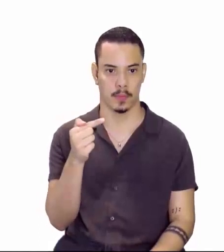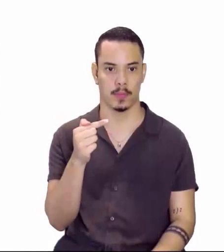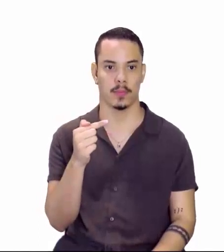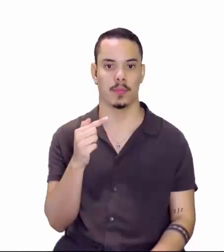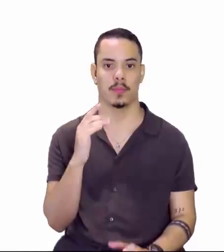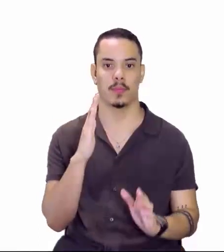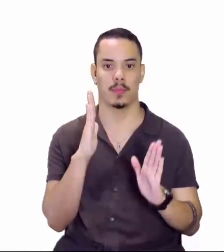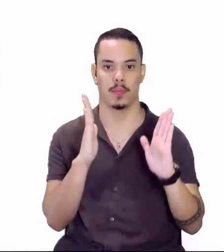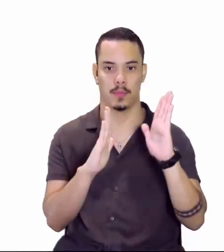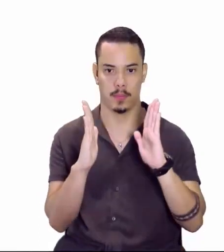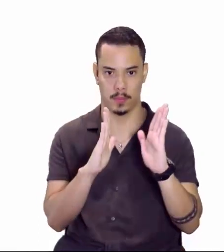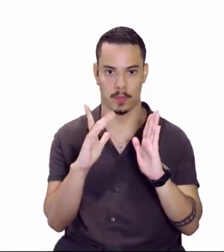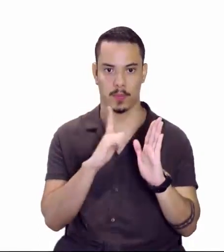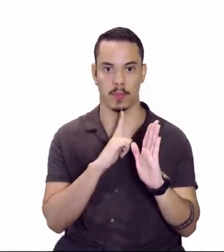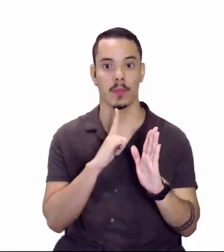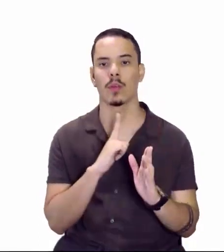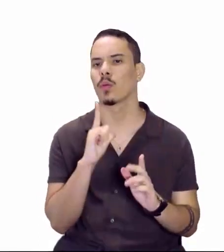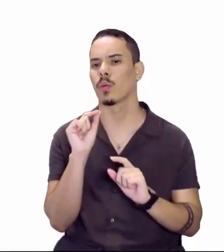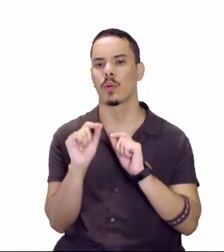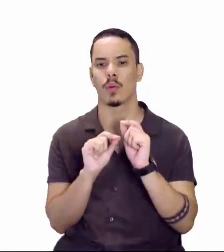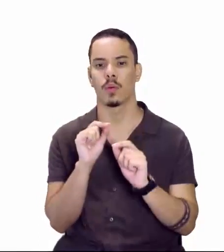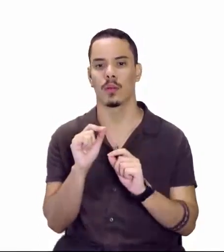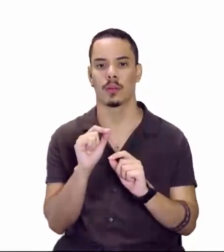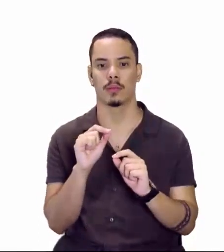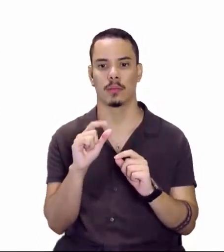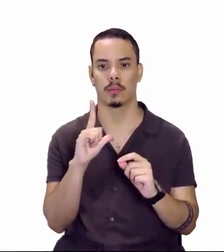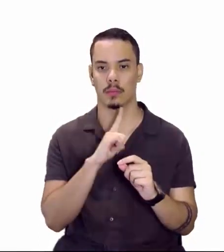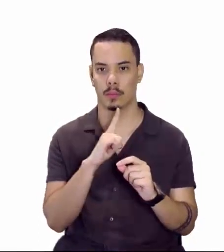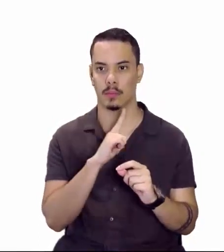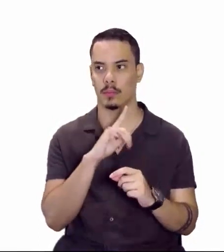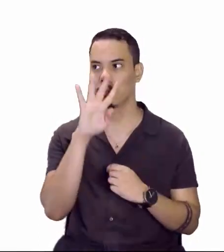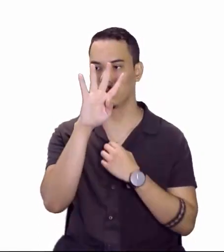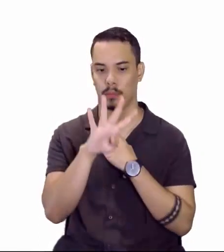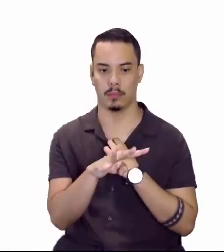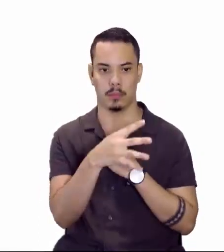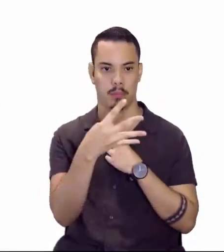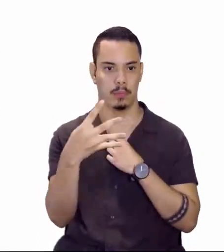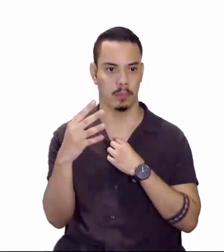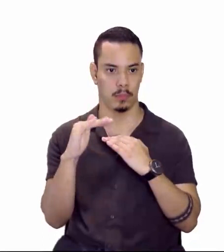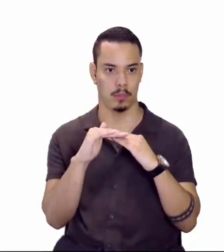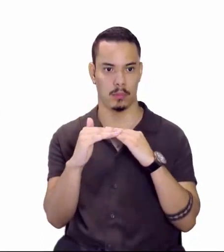períodos, que são exatamente as linhas horizontais.